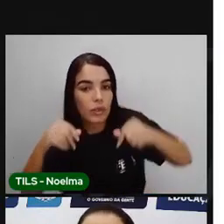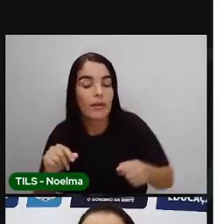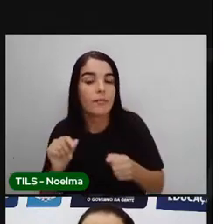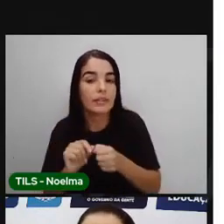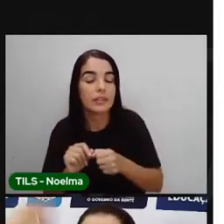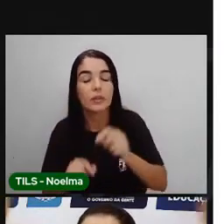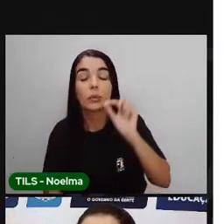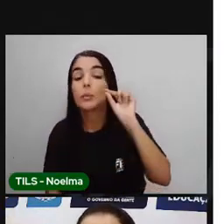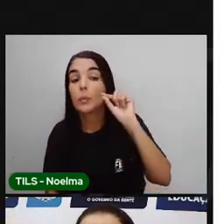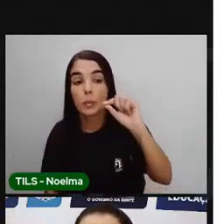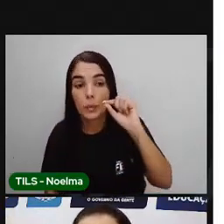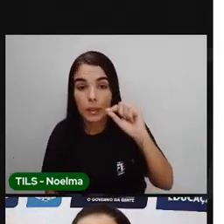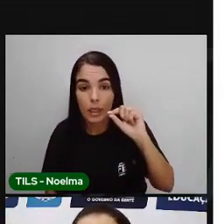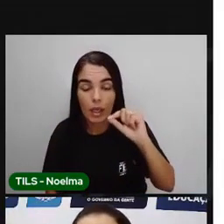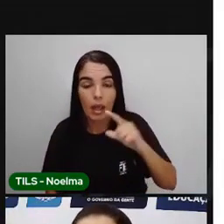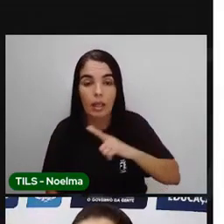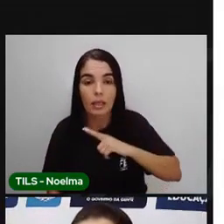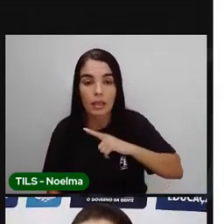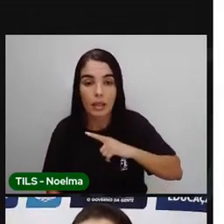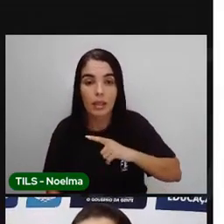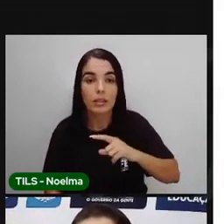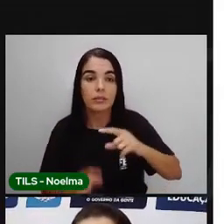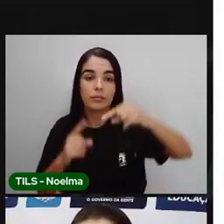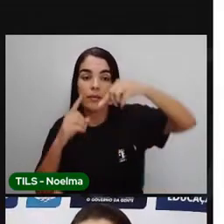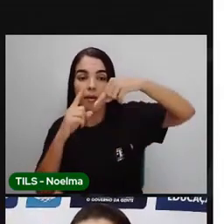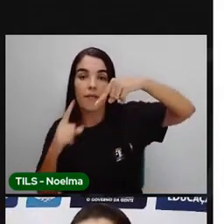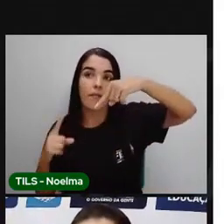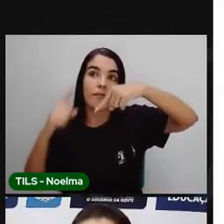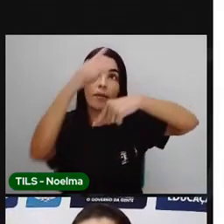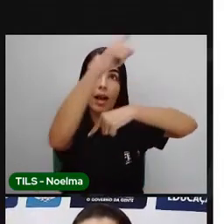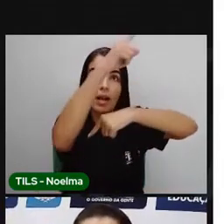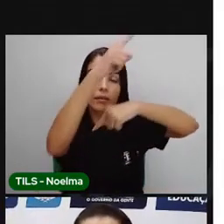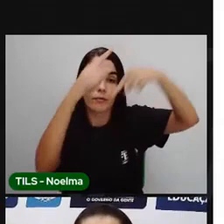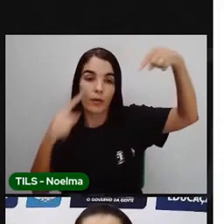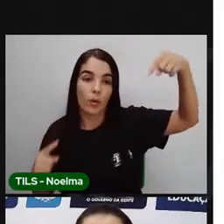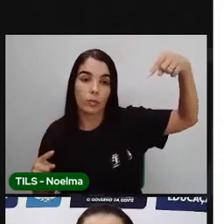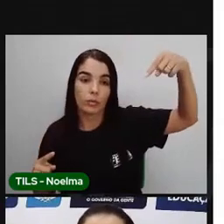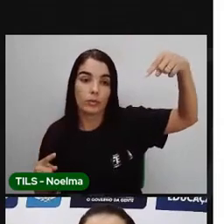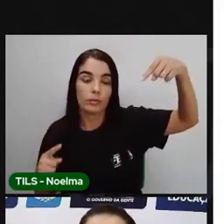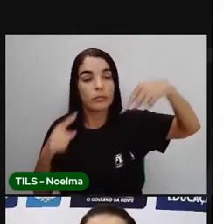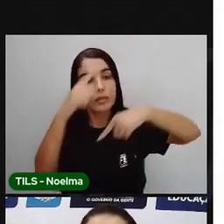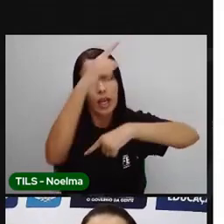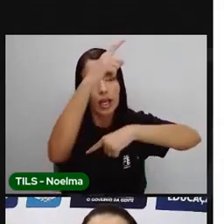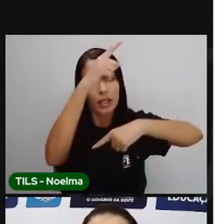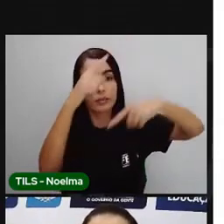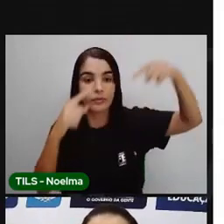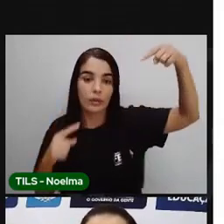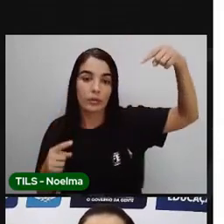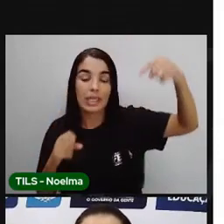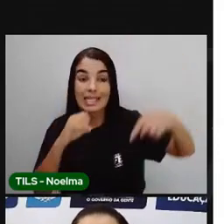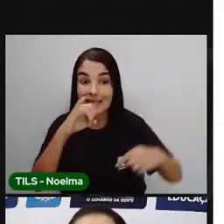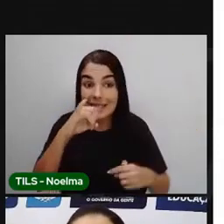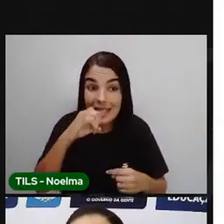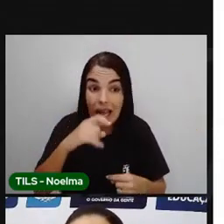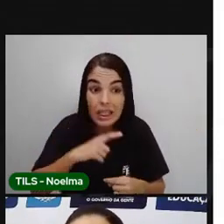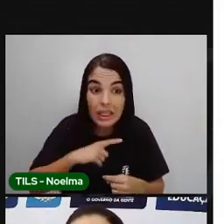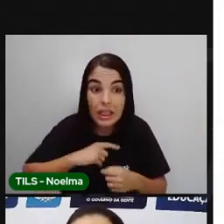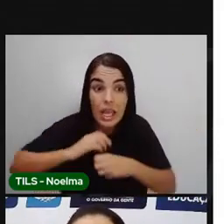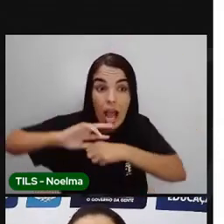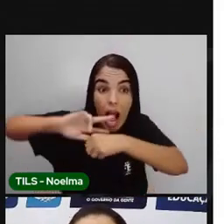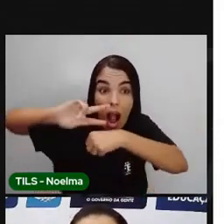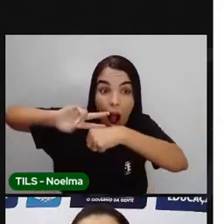atmosfera e parte vai para fora dessa atmosfera, certo? O que acontece se eu aumento